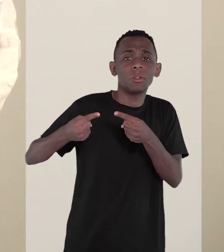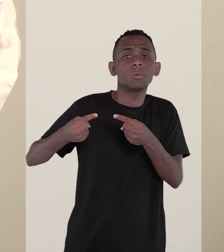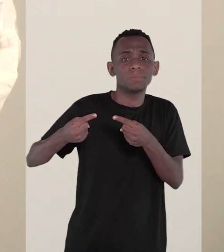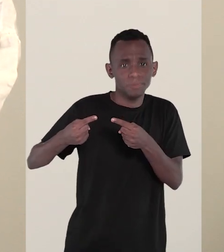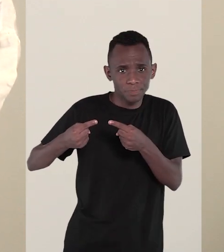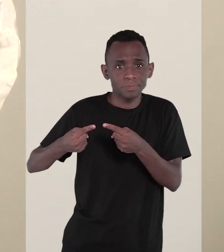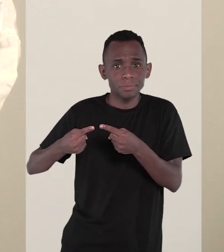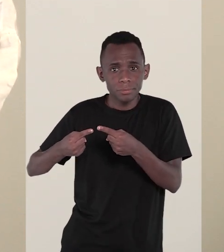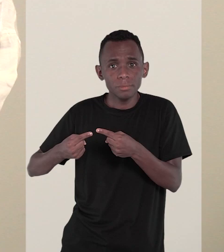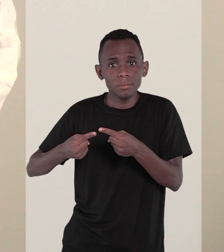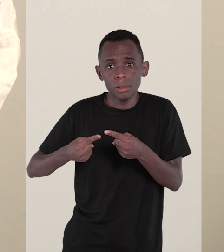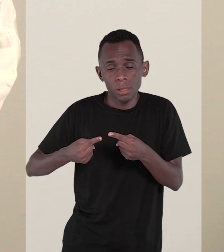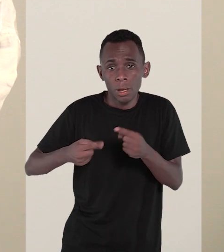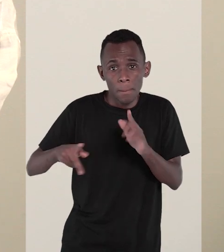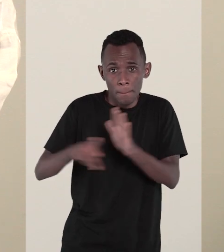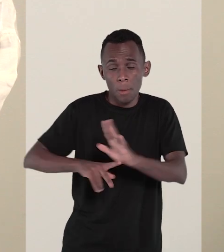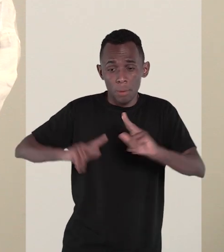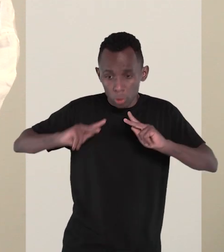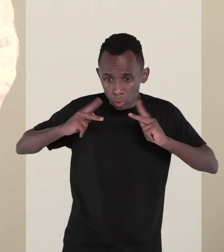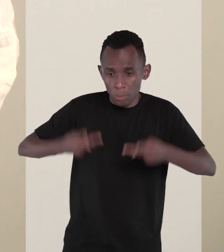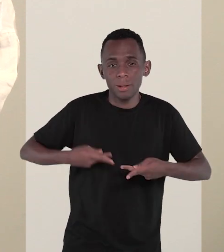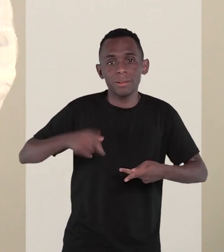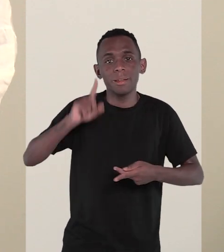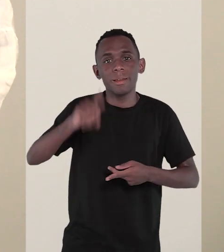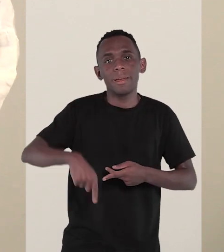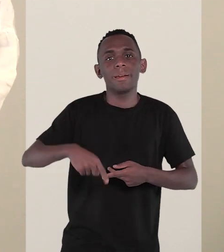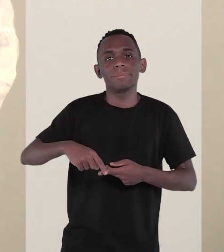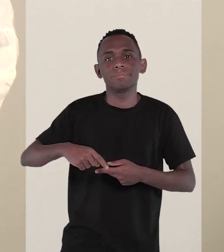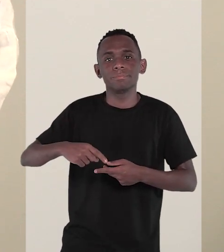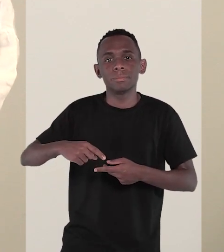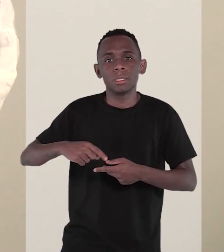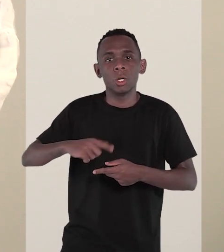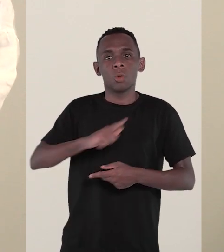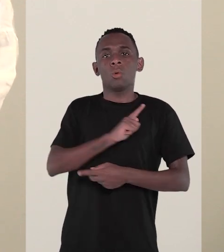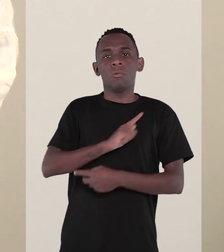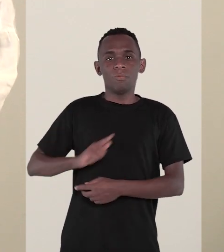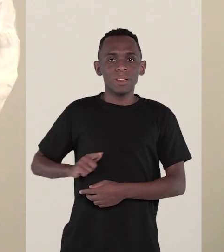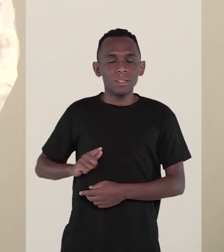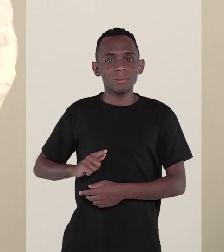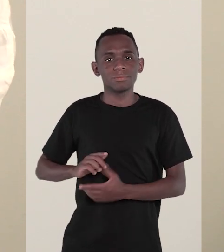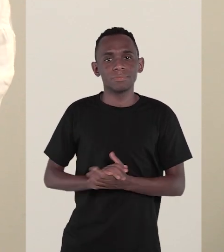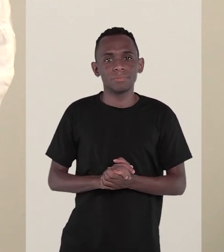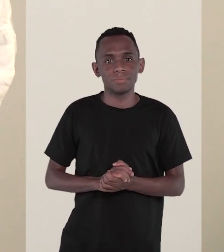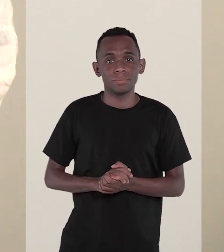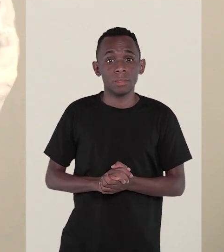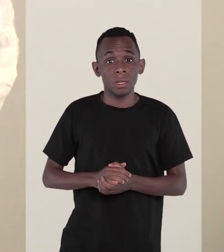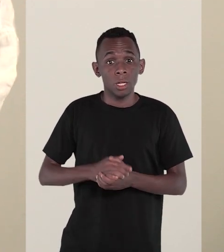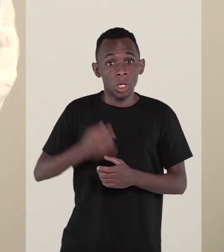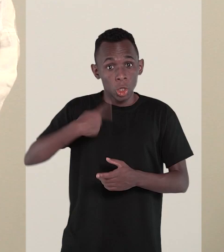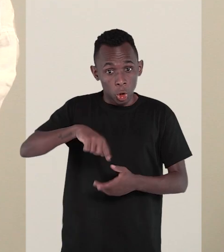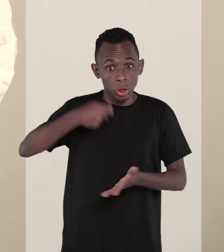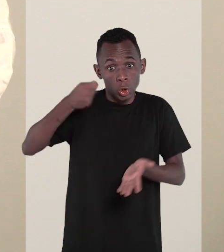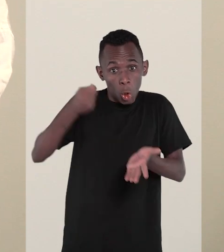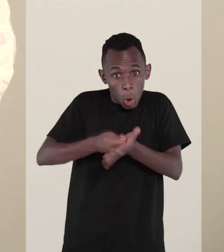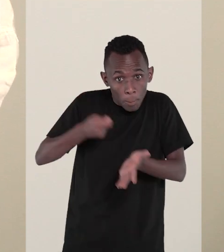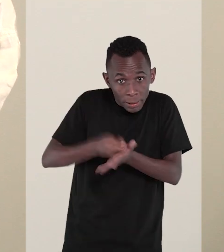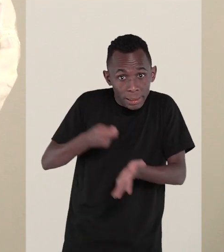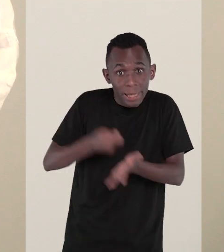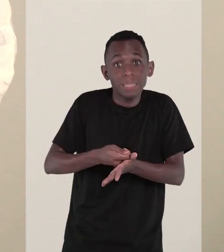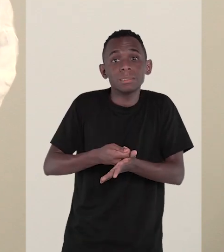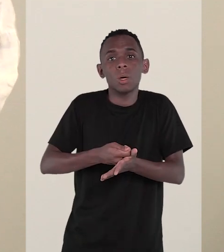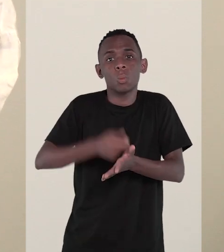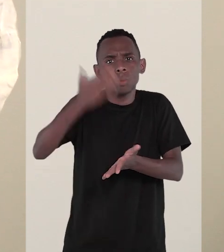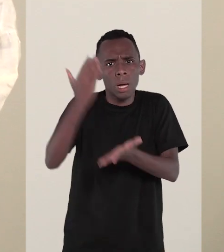inimigo da natureza humana está no poder. Então, nós temos obrigação de acabar com isso para